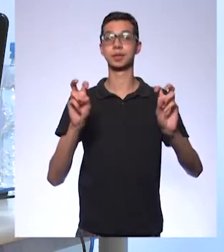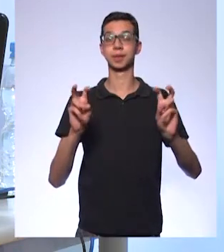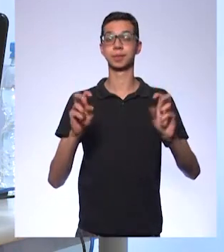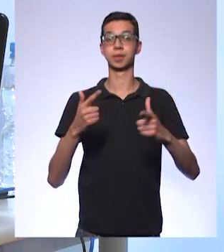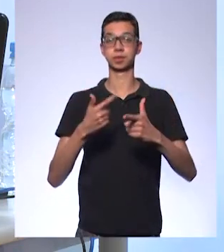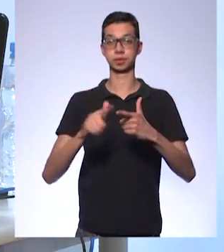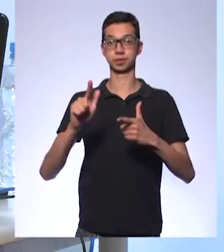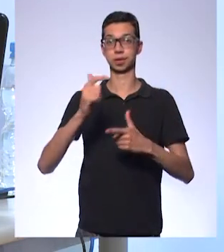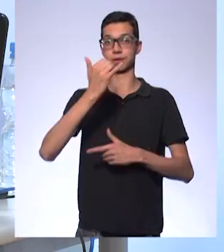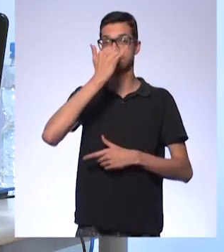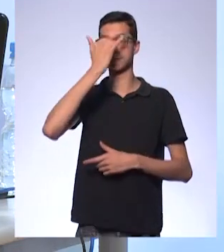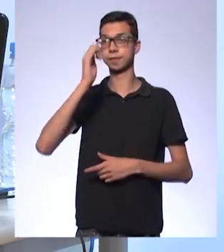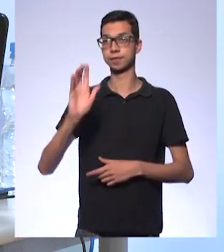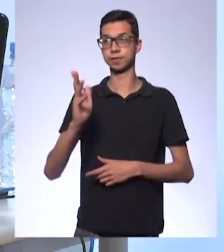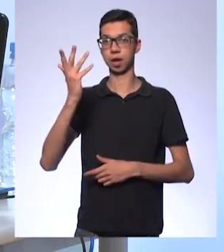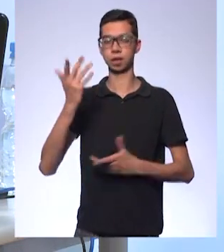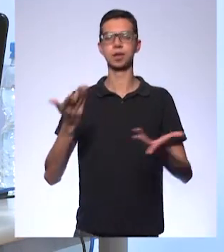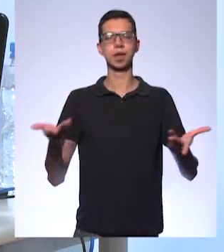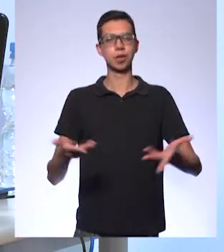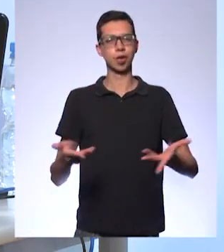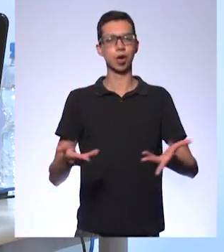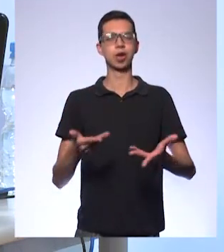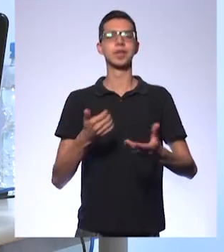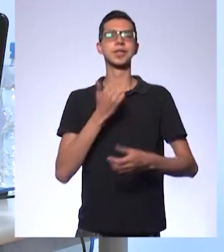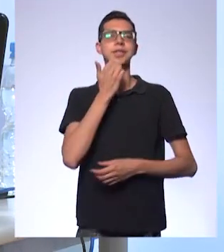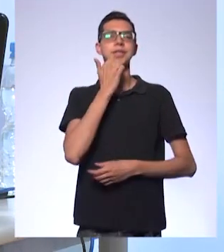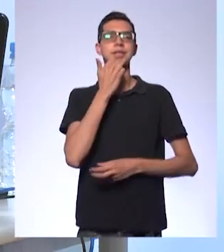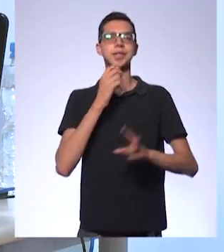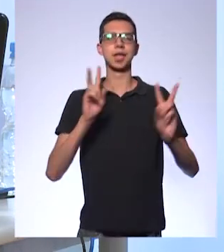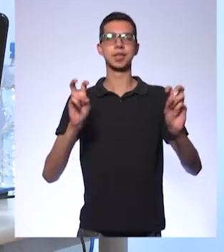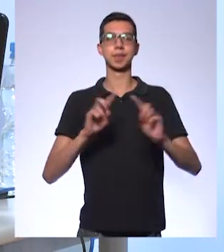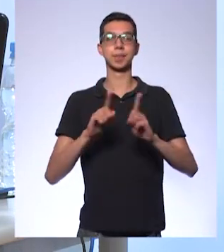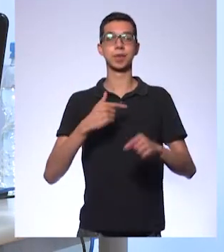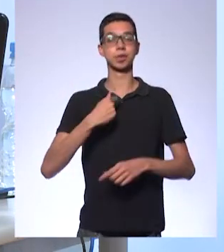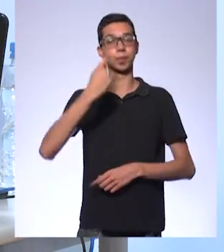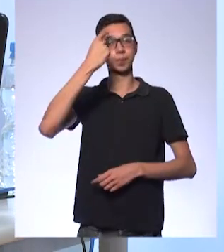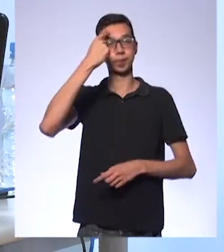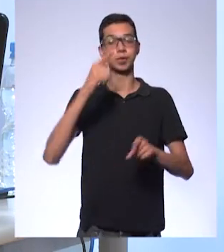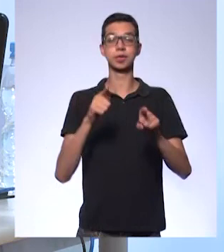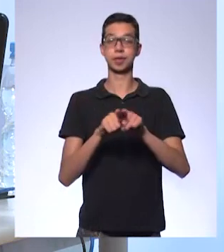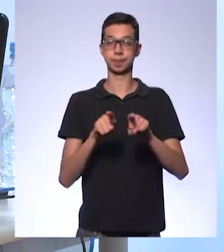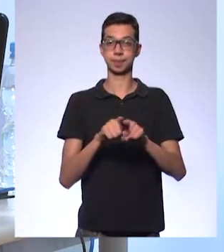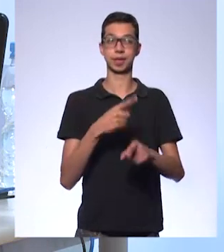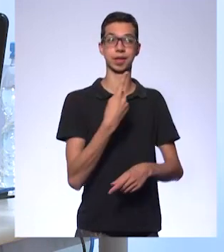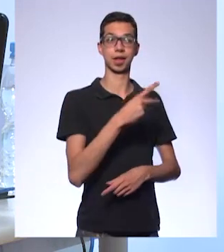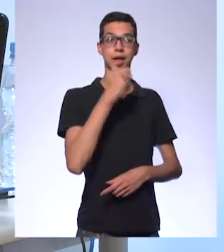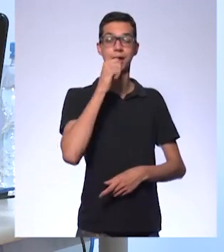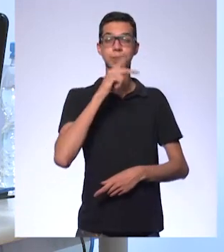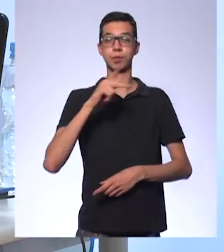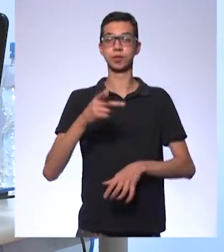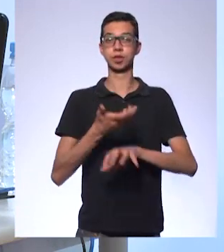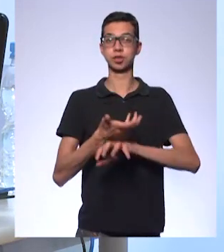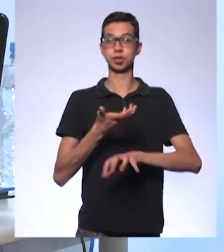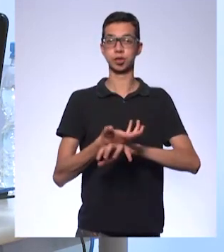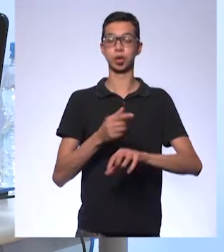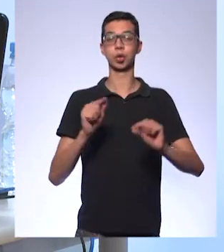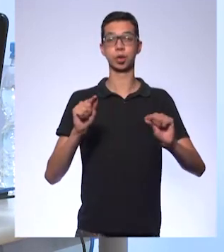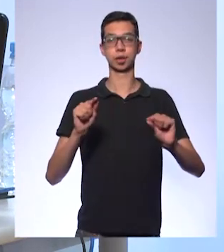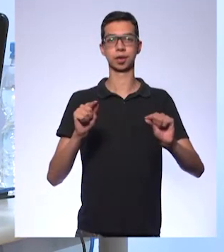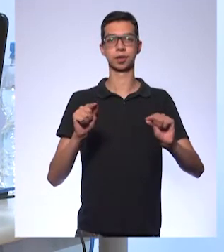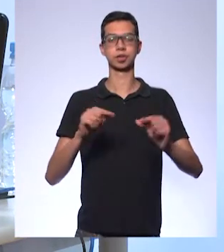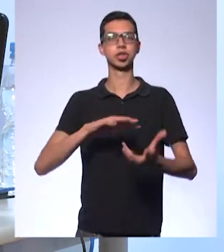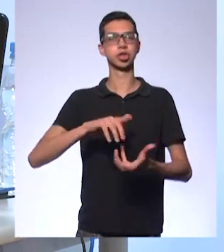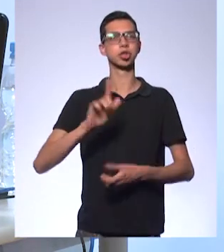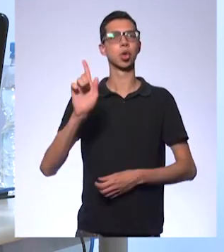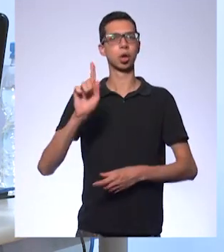consequência, entra aqui na matéria de ciências, mas eu acho que na sua também parte para a matéria de geografia, porque Sim. altera-se as cidades,